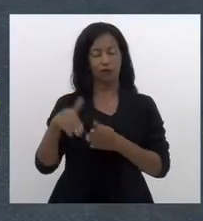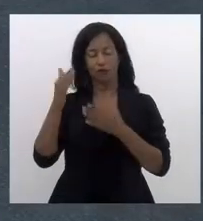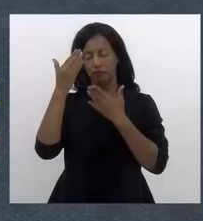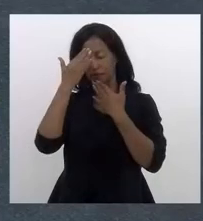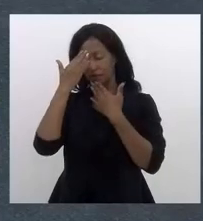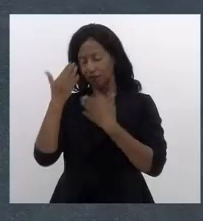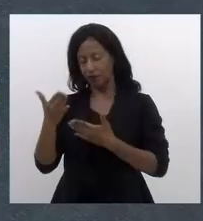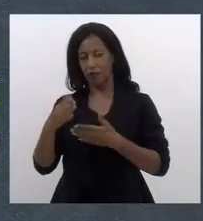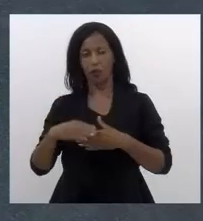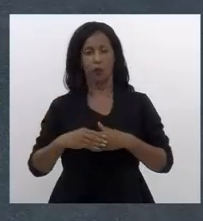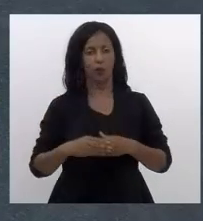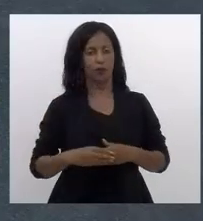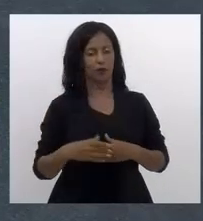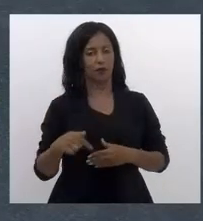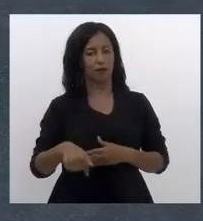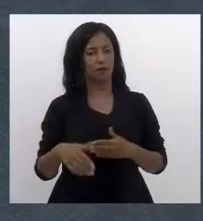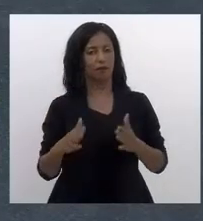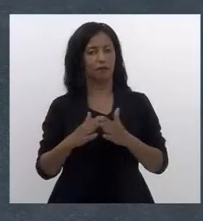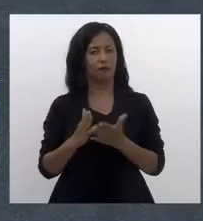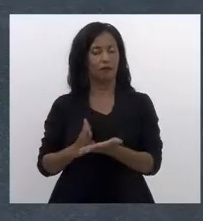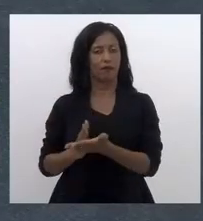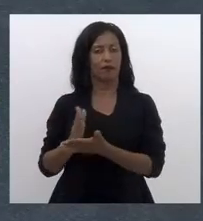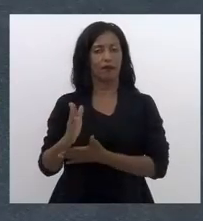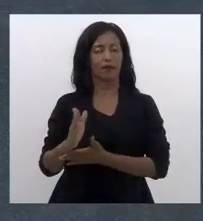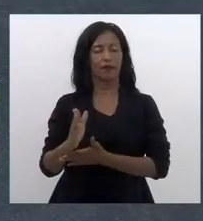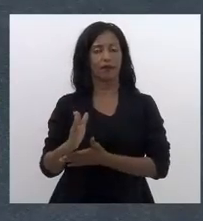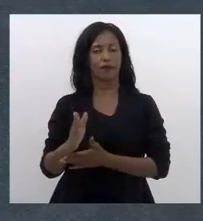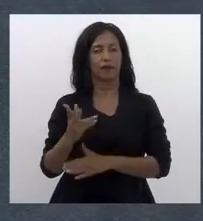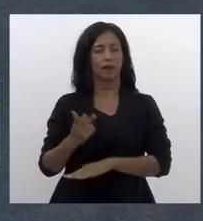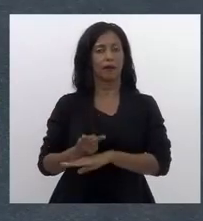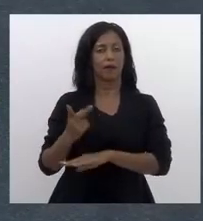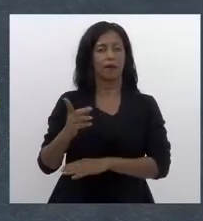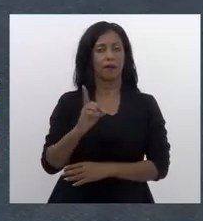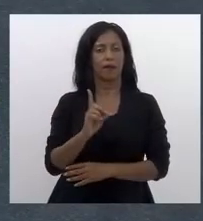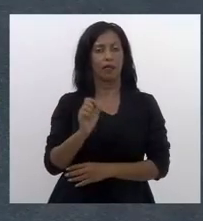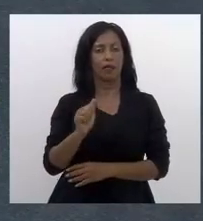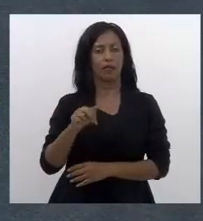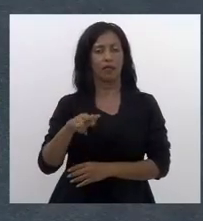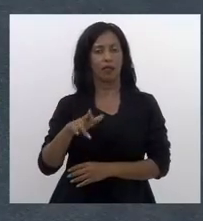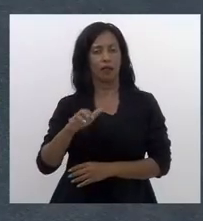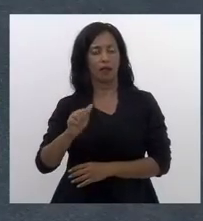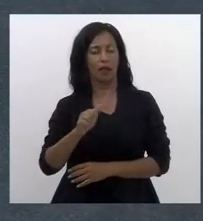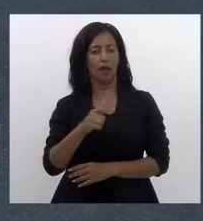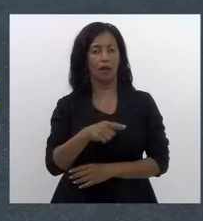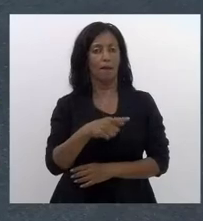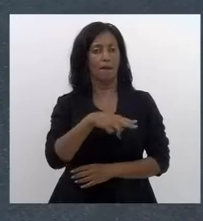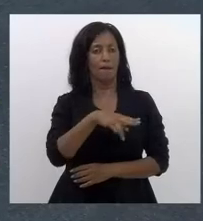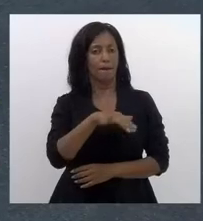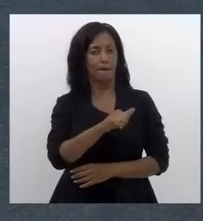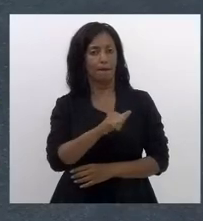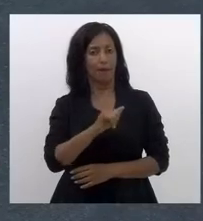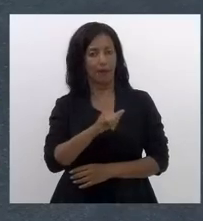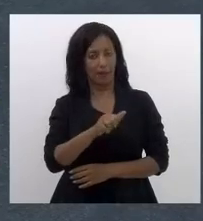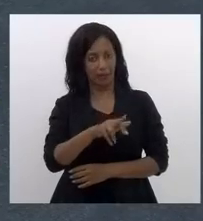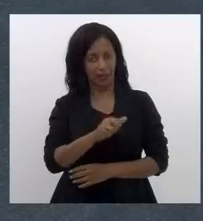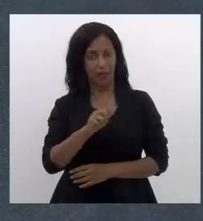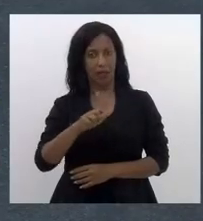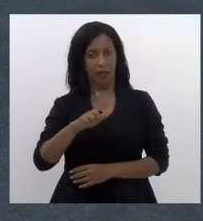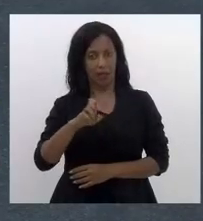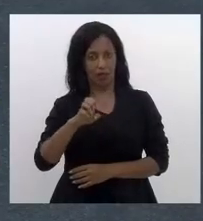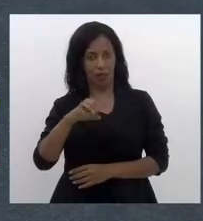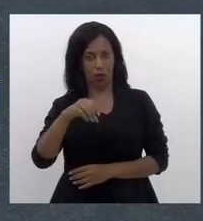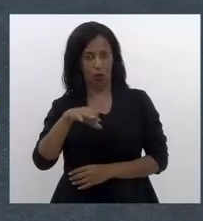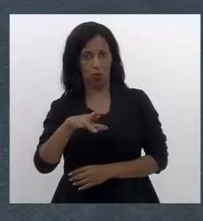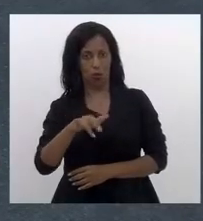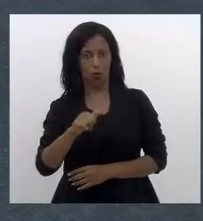agradecer, saudar essa casa pela aprovação do Prêmio Dandara para Maria Leone, Ana Maria Leone de Jesus Ferreira,